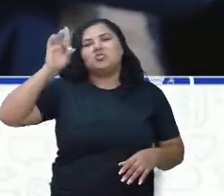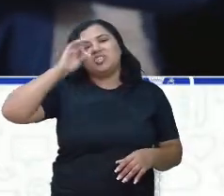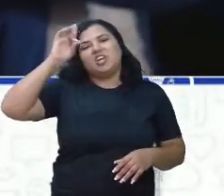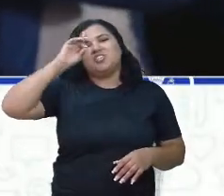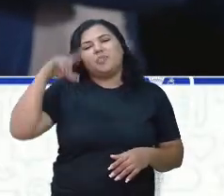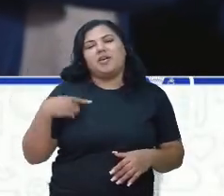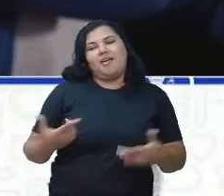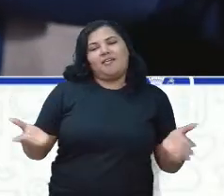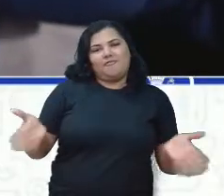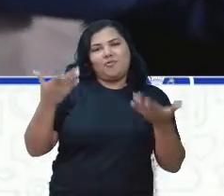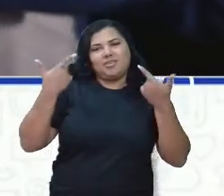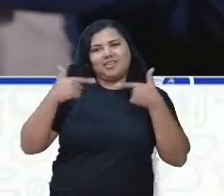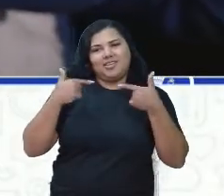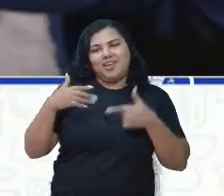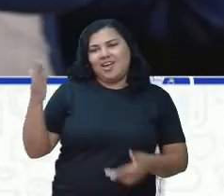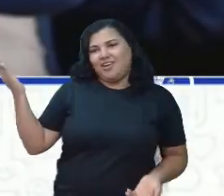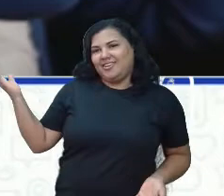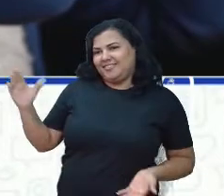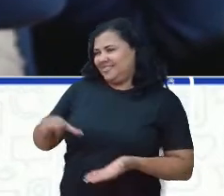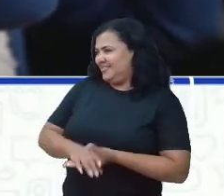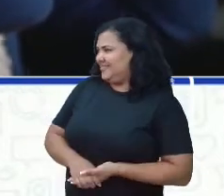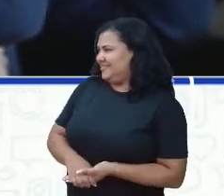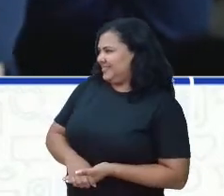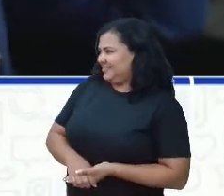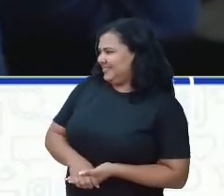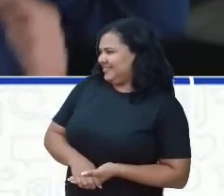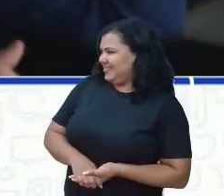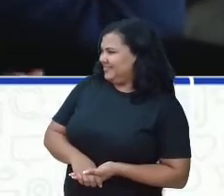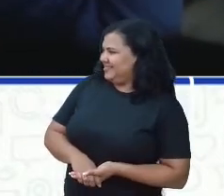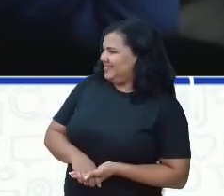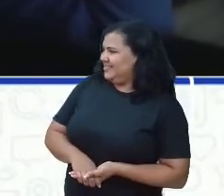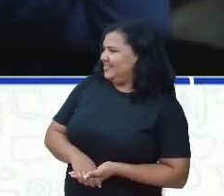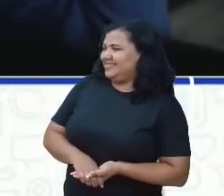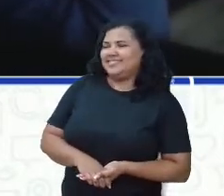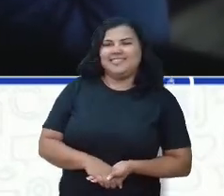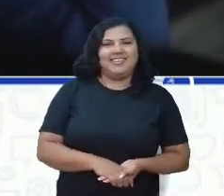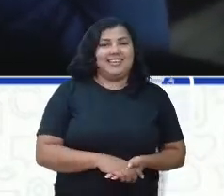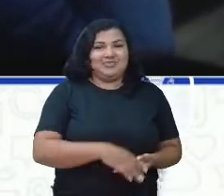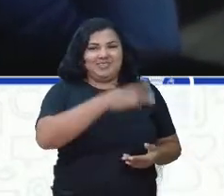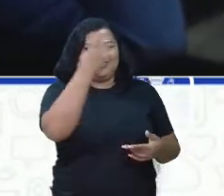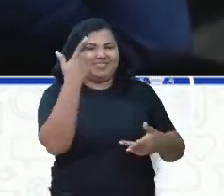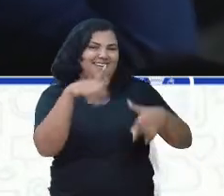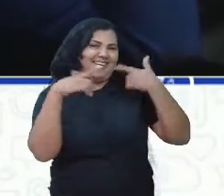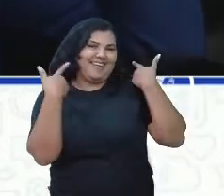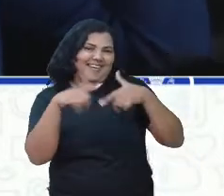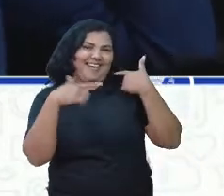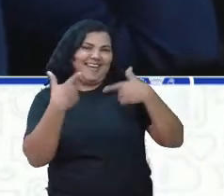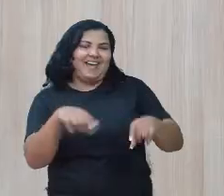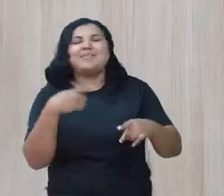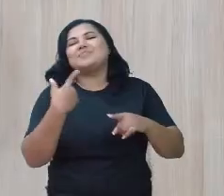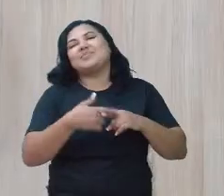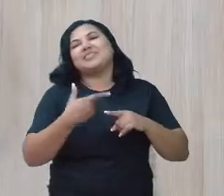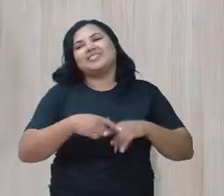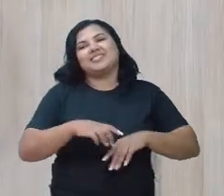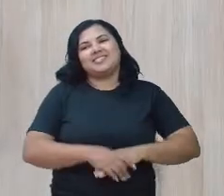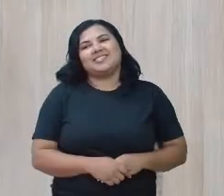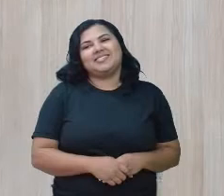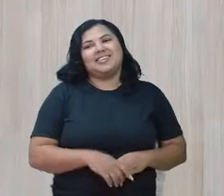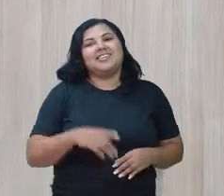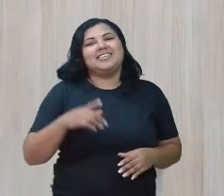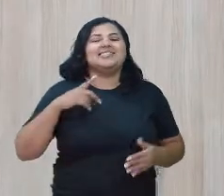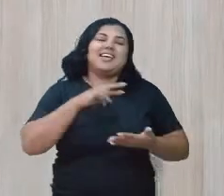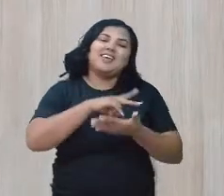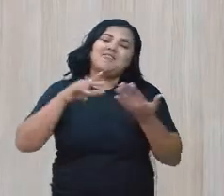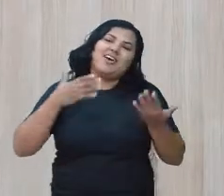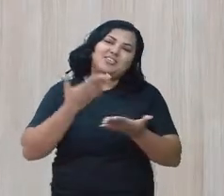aí, aquilo que eu falei do riso, a gente está vendo aí as pessoas morrendo de rir. O que é isso? Há vários estudos